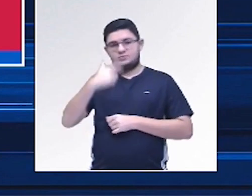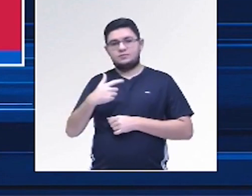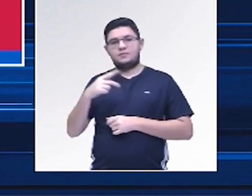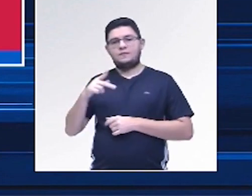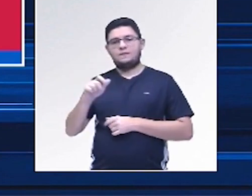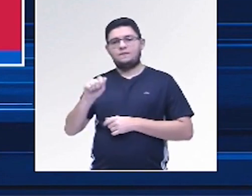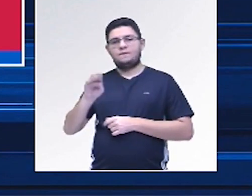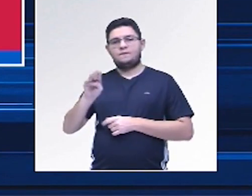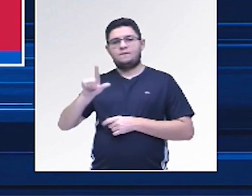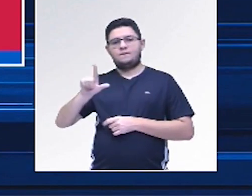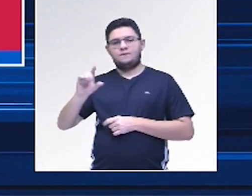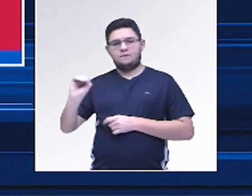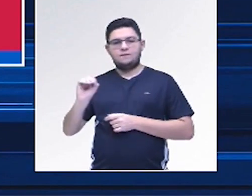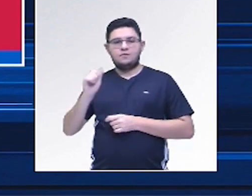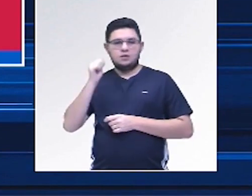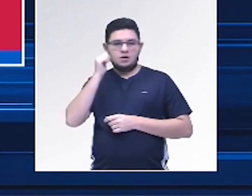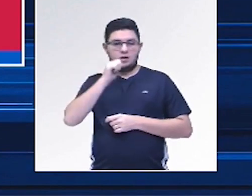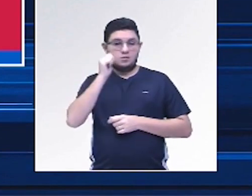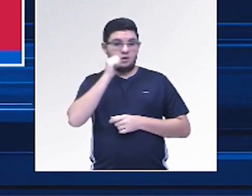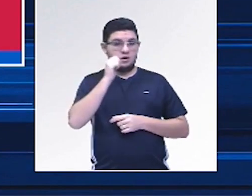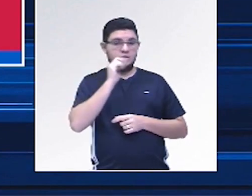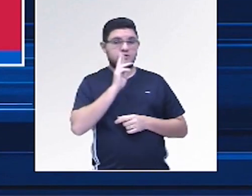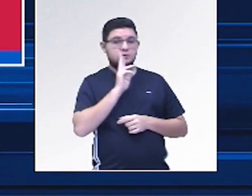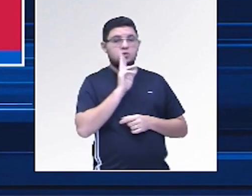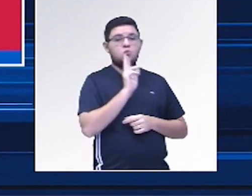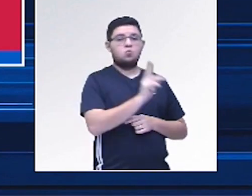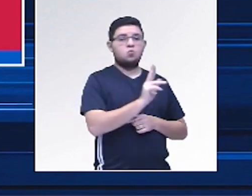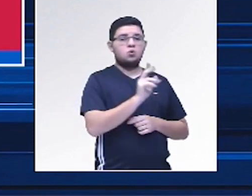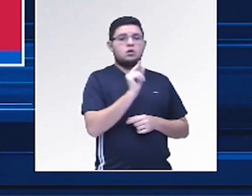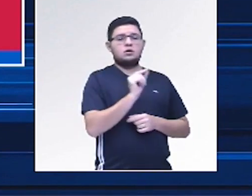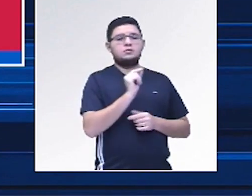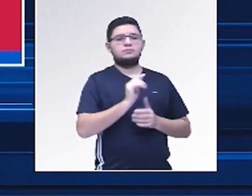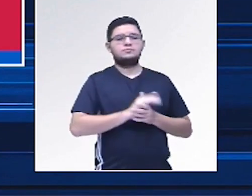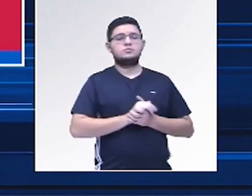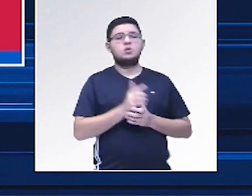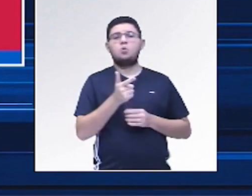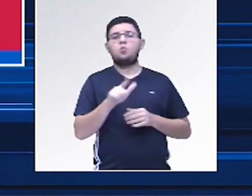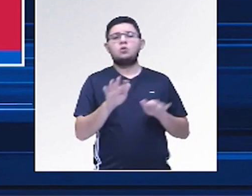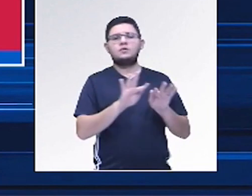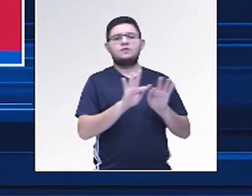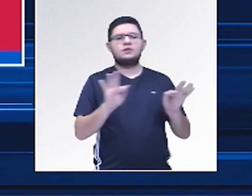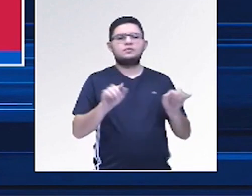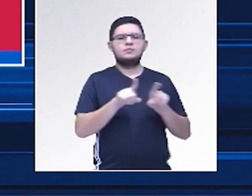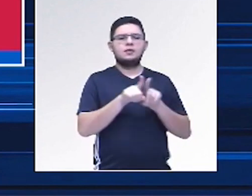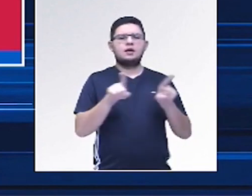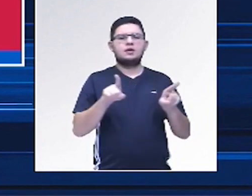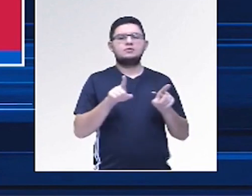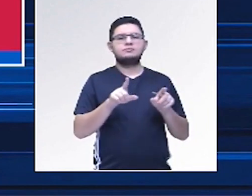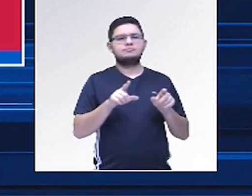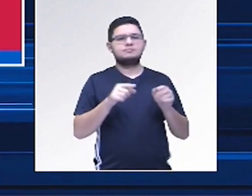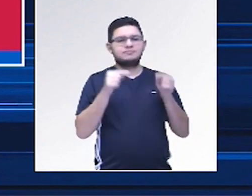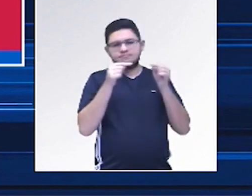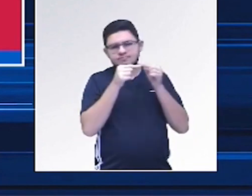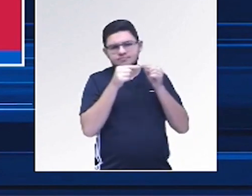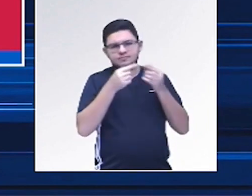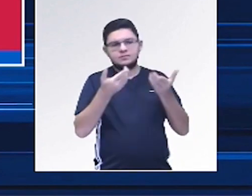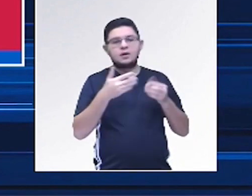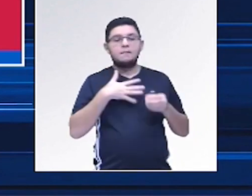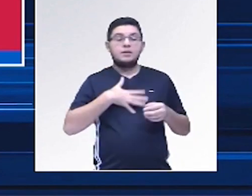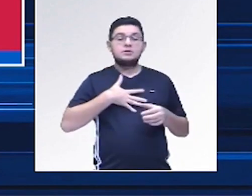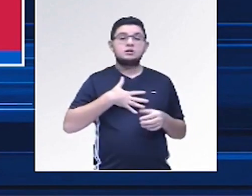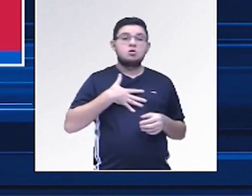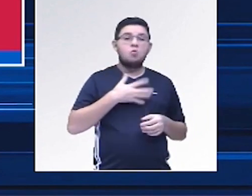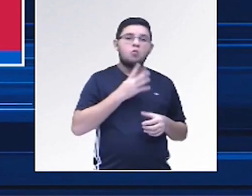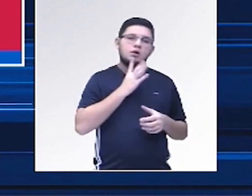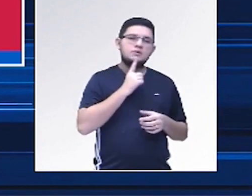Nice to meet you too. Olha só, ela já utilizou uma outra frase diferente, mas é a mesma ideia. Prazer em conhecer você também. Nice